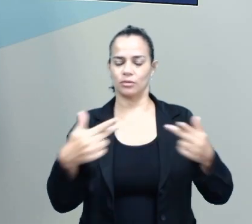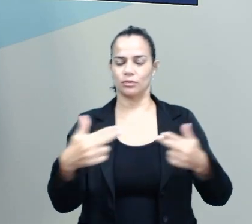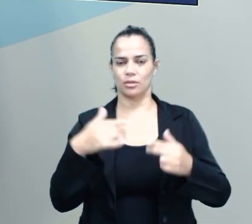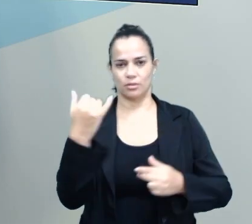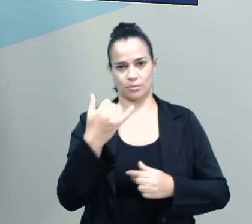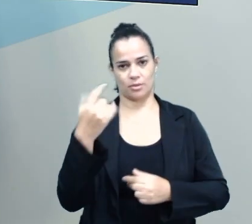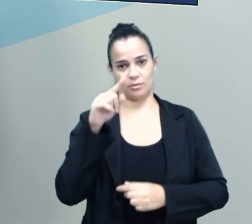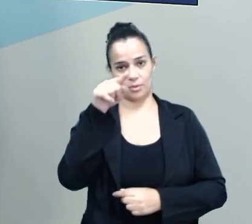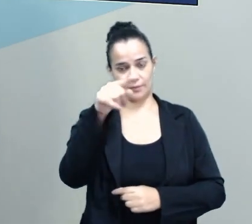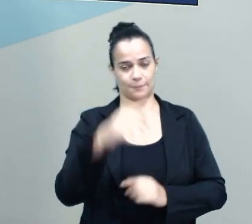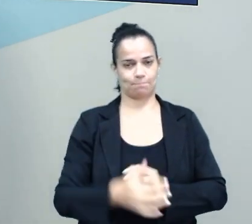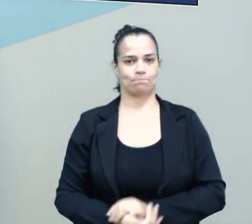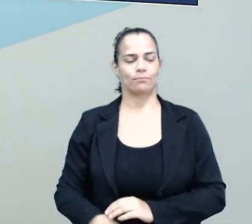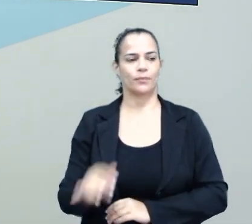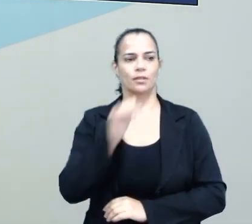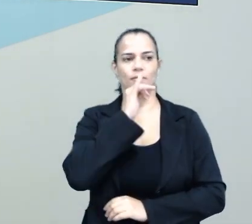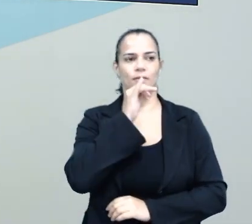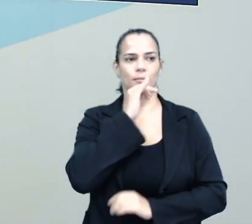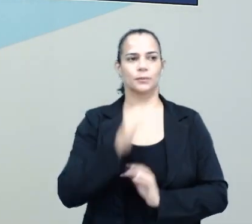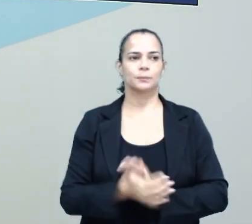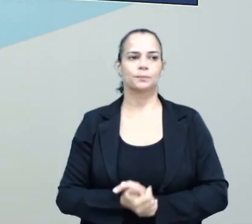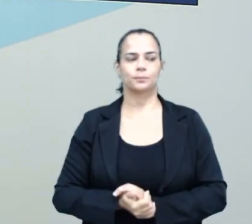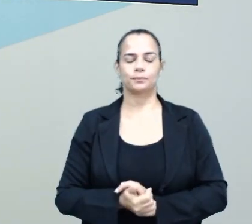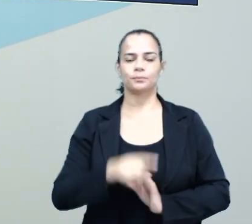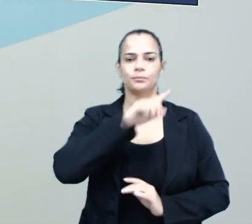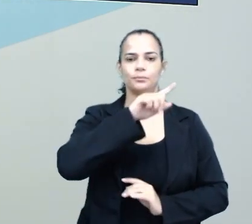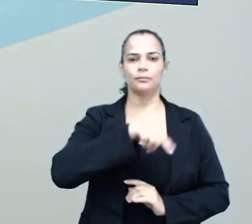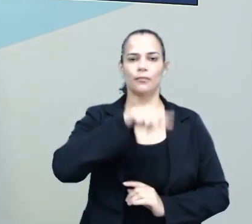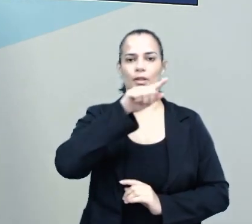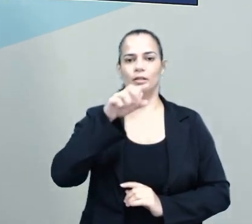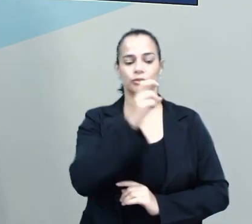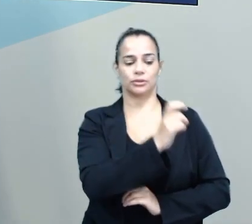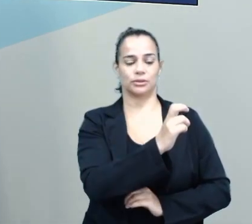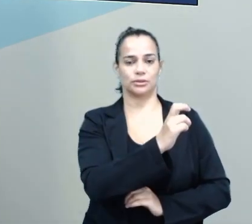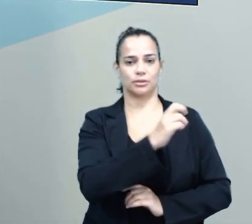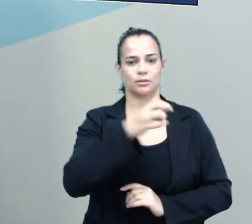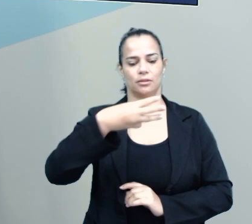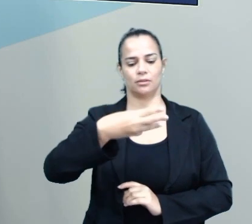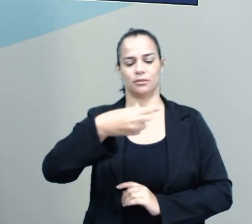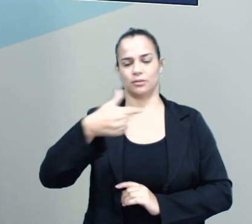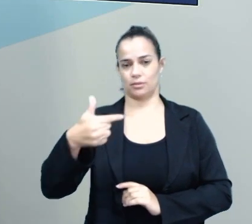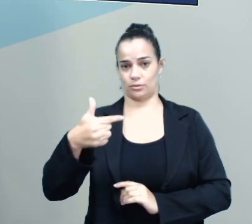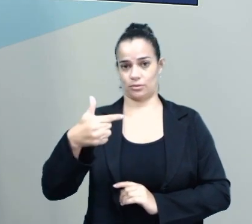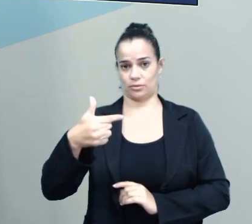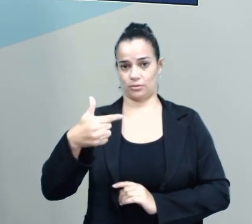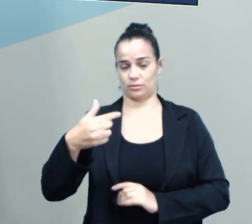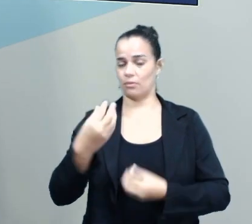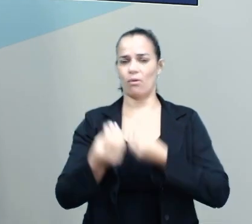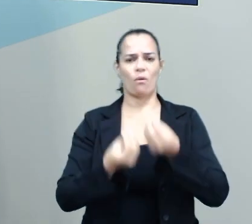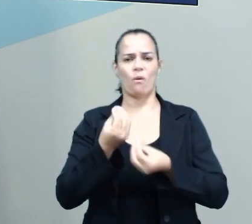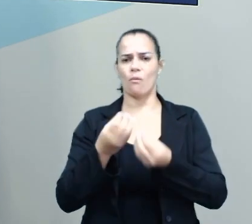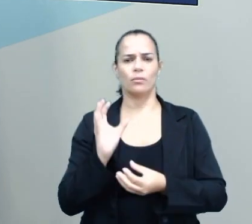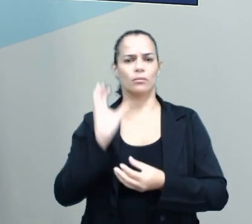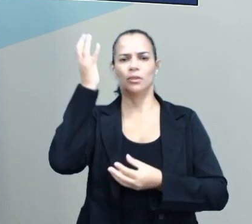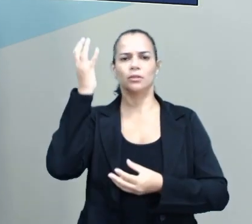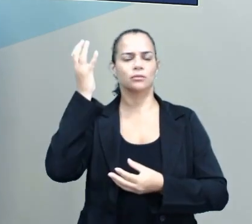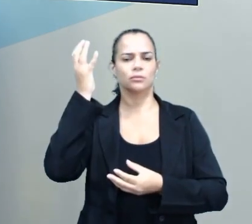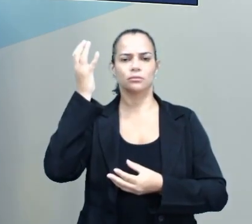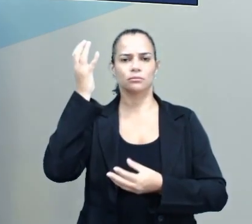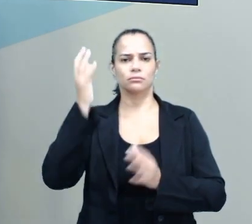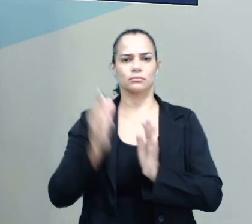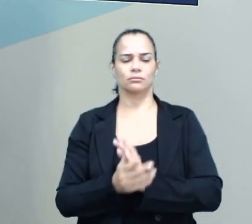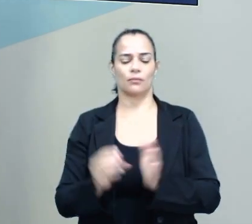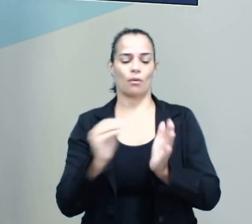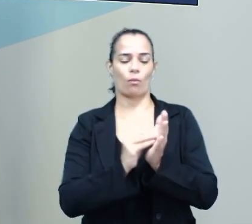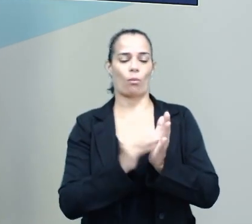a você. Por exemplo, raiz quinta de 32. Como eu poderia fazer? Aí